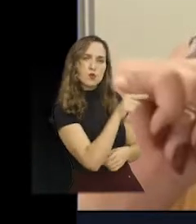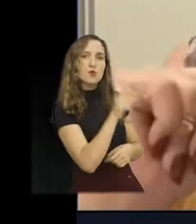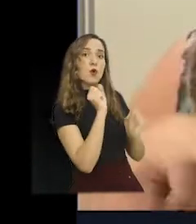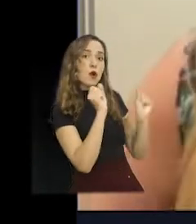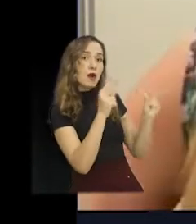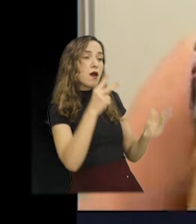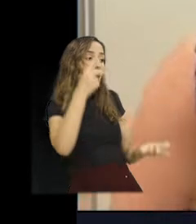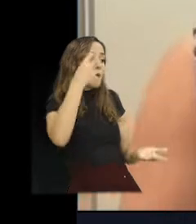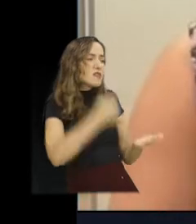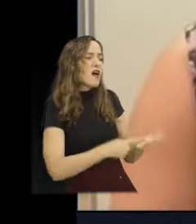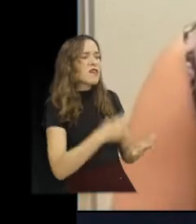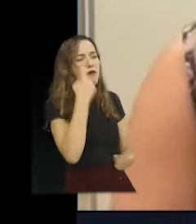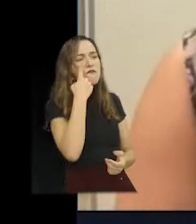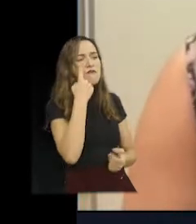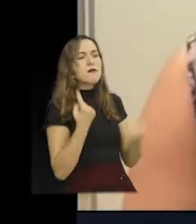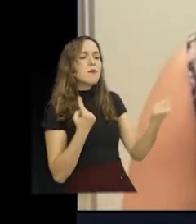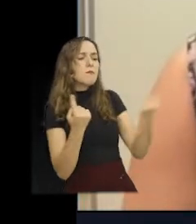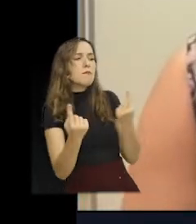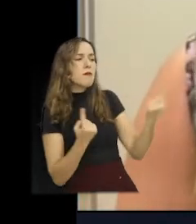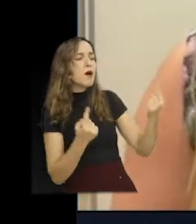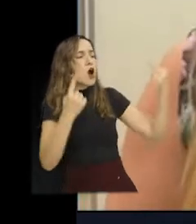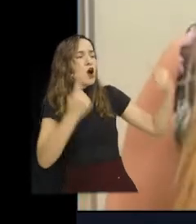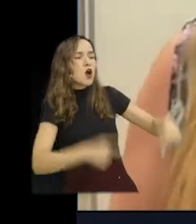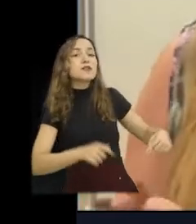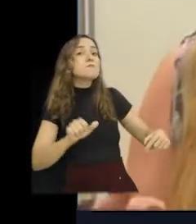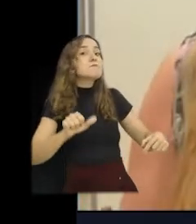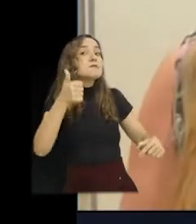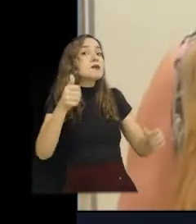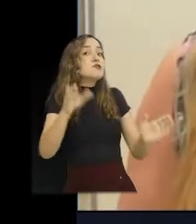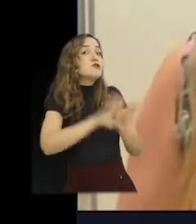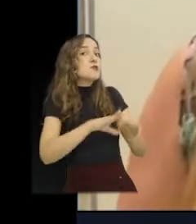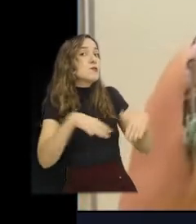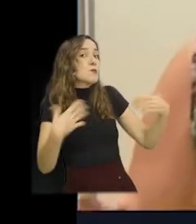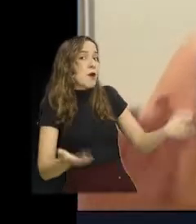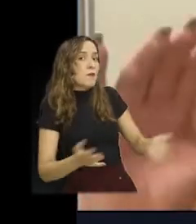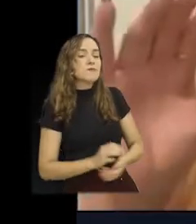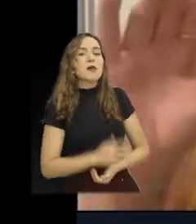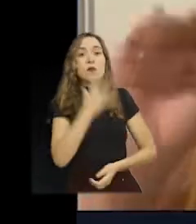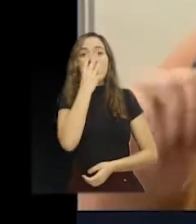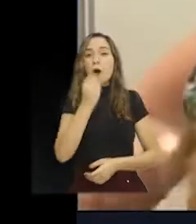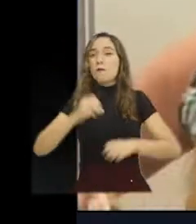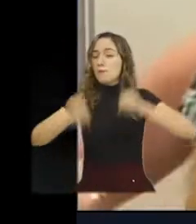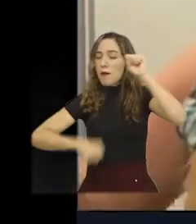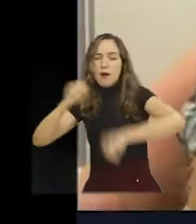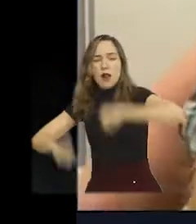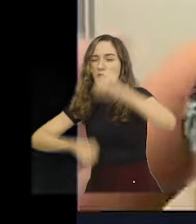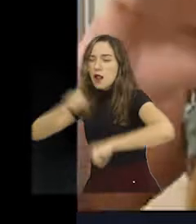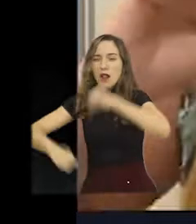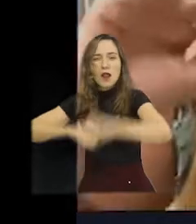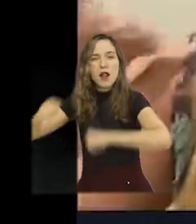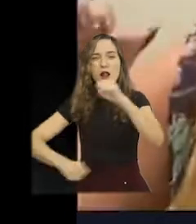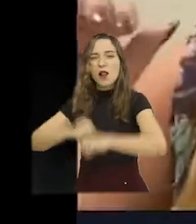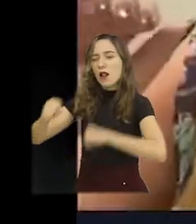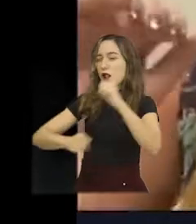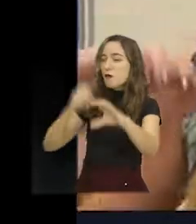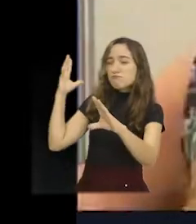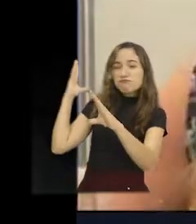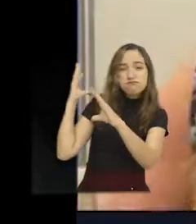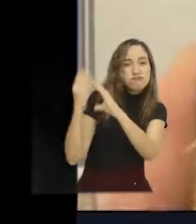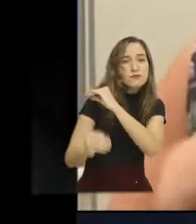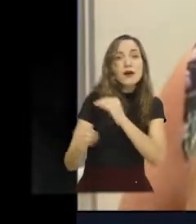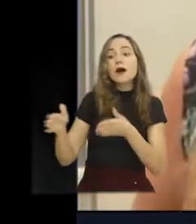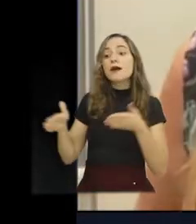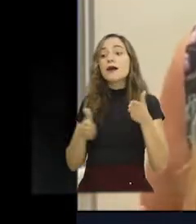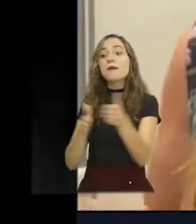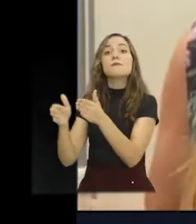caminho. Vamos ver quem chega primeiro? O lobo pôs-se a correr com toda a sua força